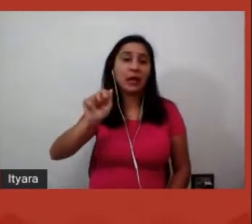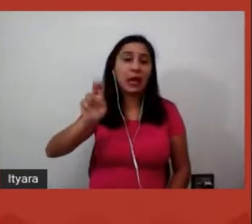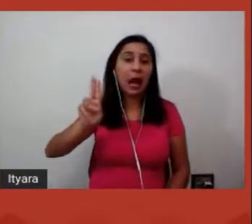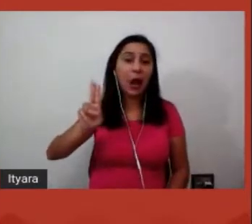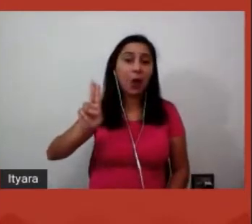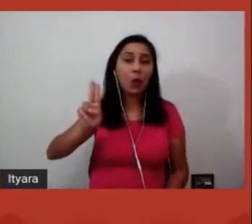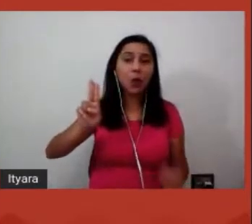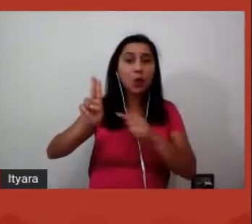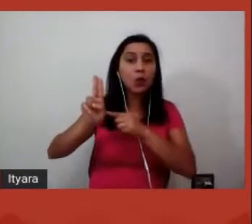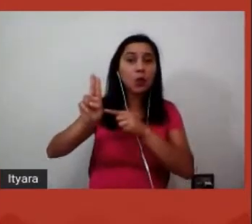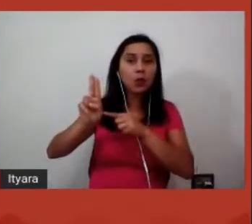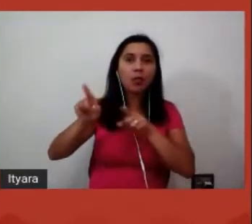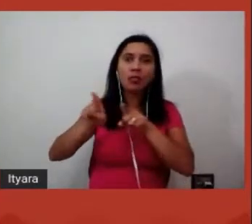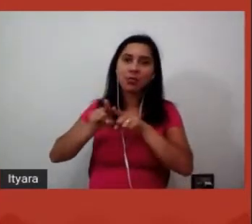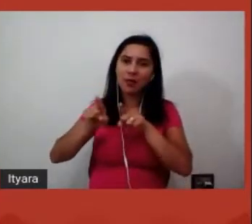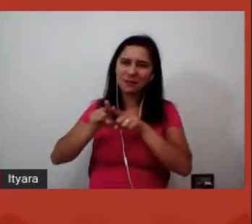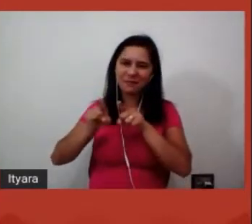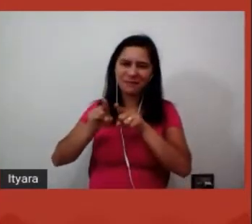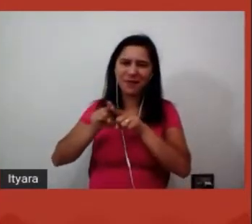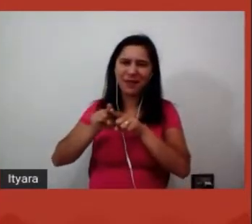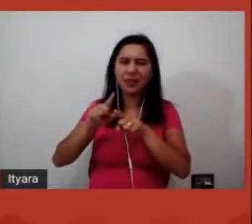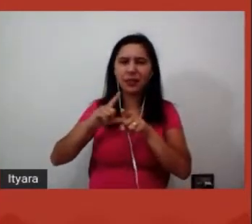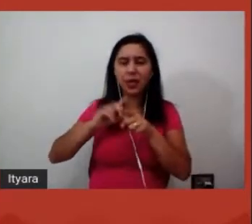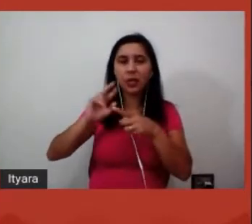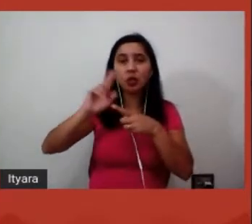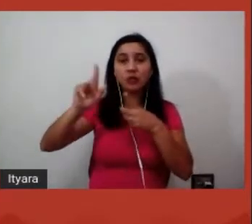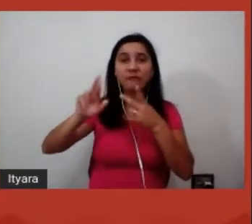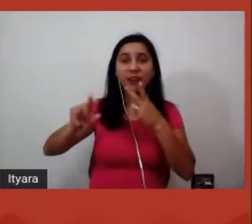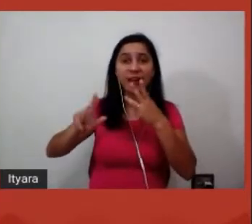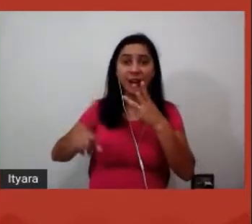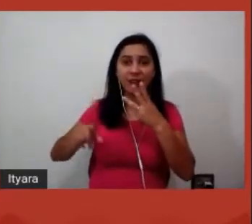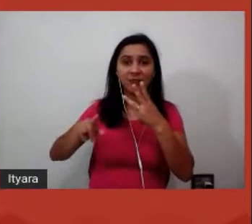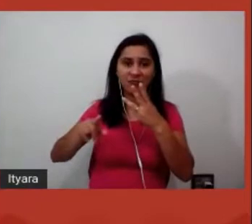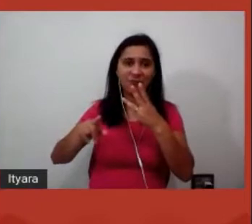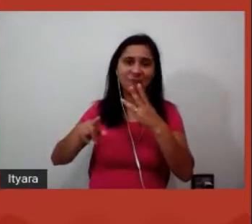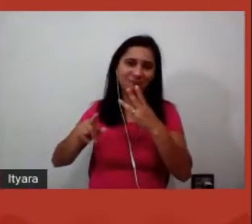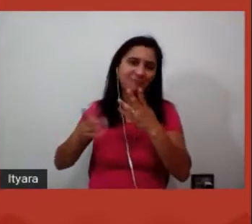são diferentes graus, né,